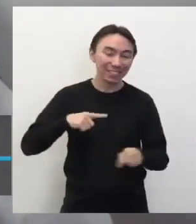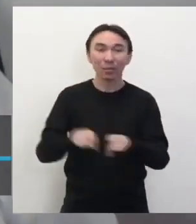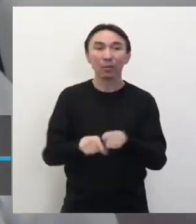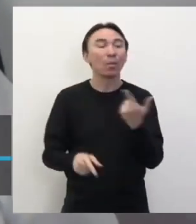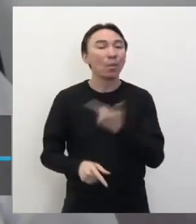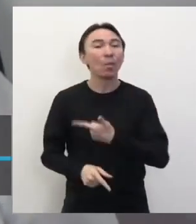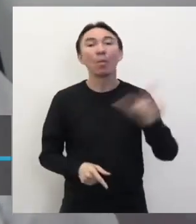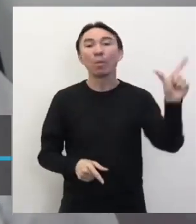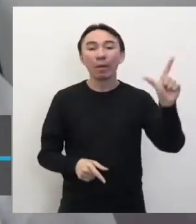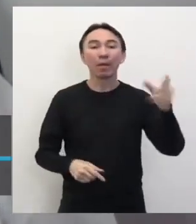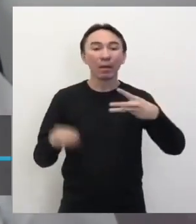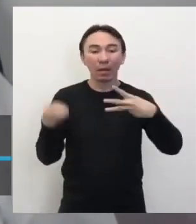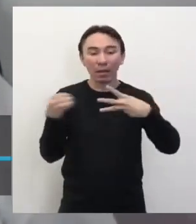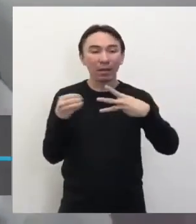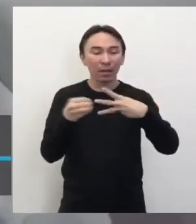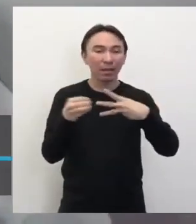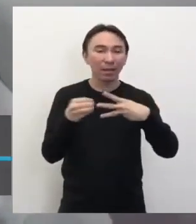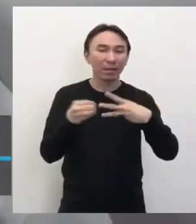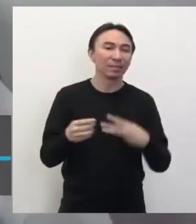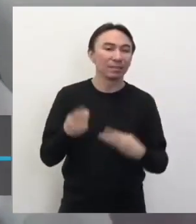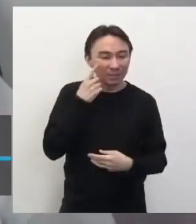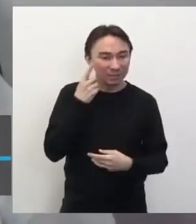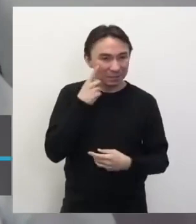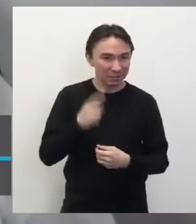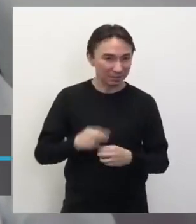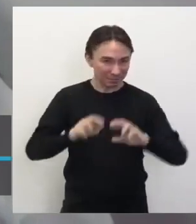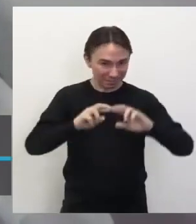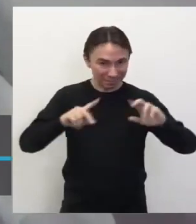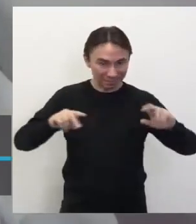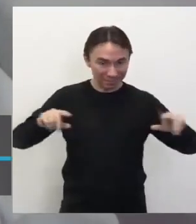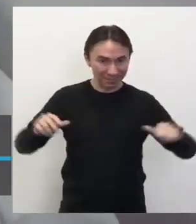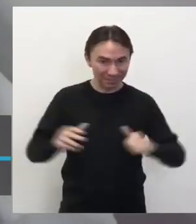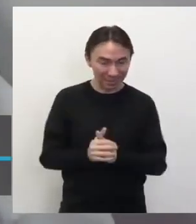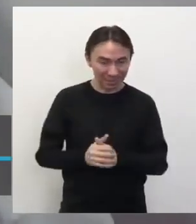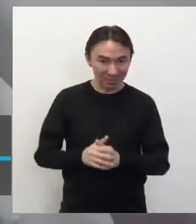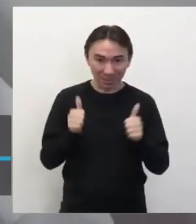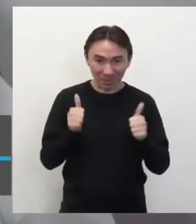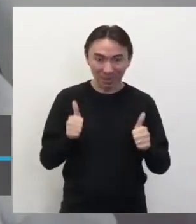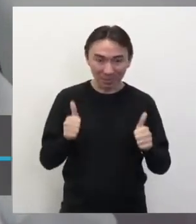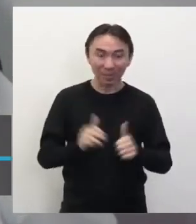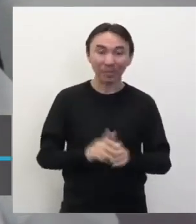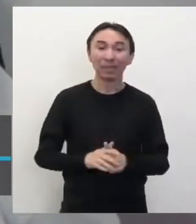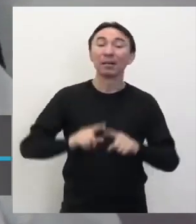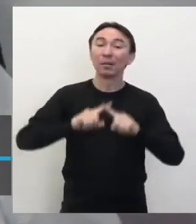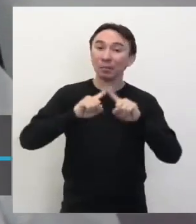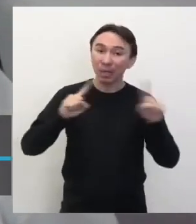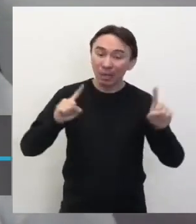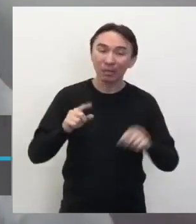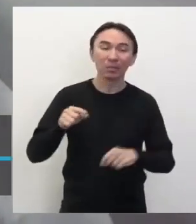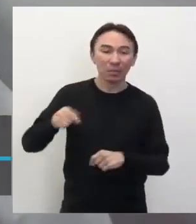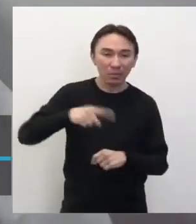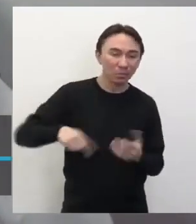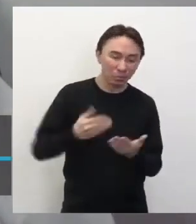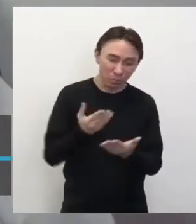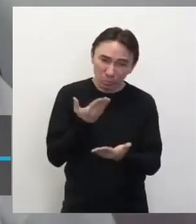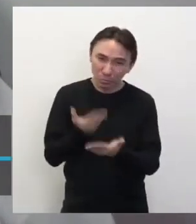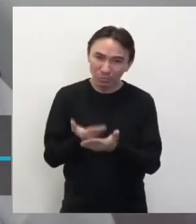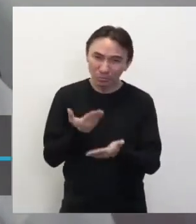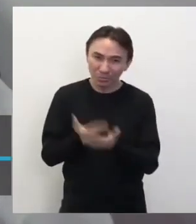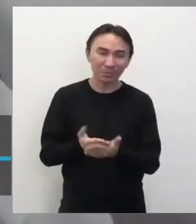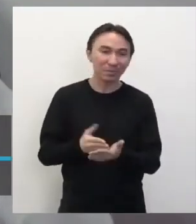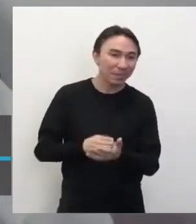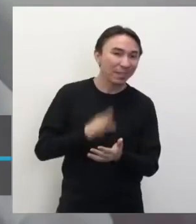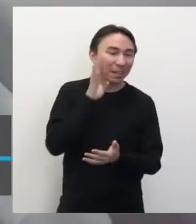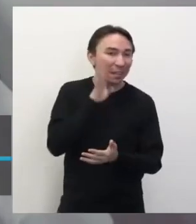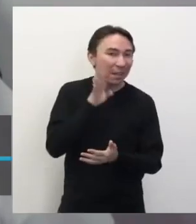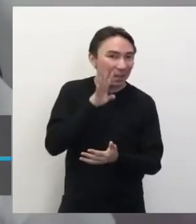corpo, qual a função delas, etc. e tal. Mas, para a gente fazer uma aula legal, uma aula interessante, a gente precisa